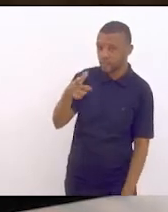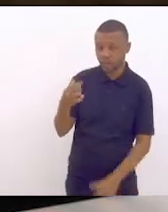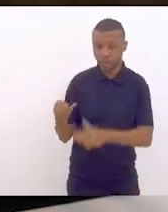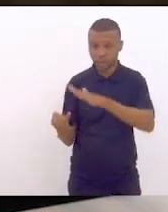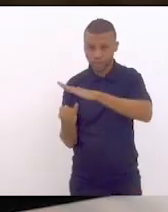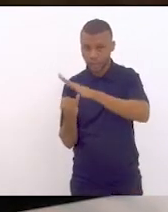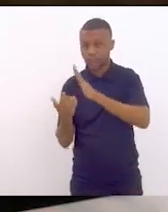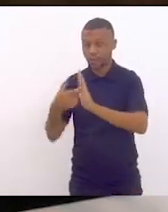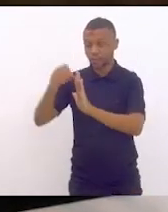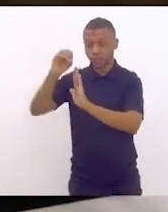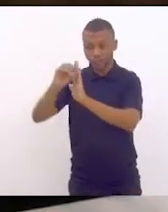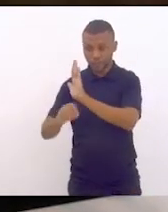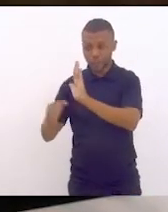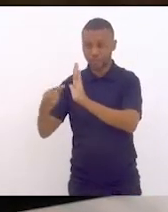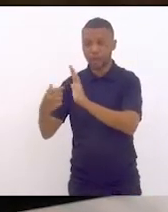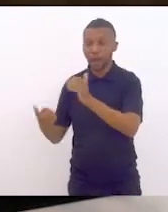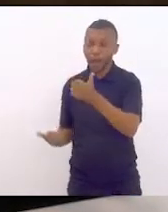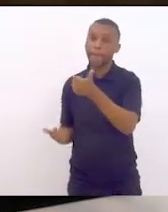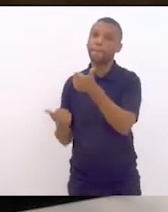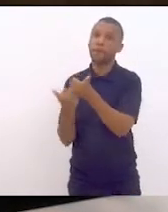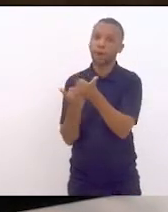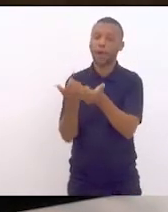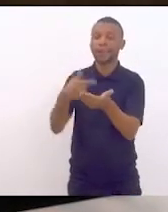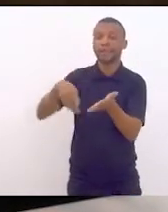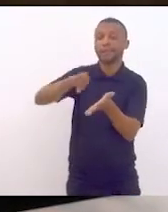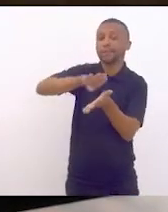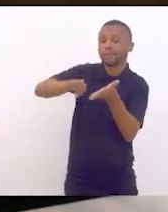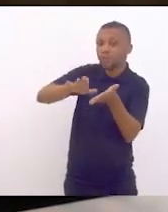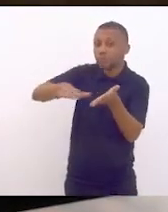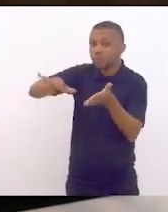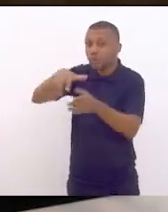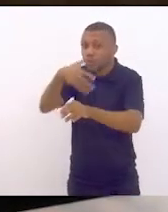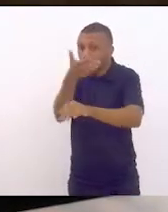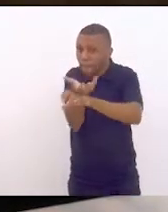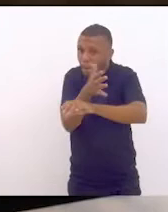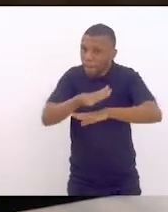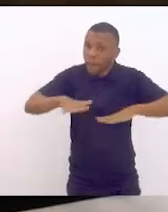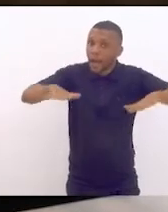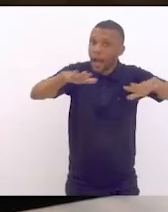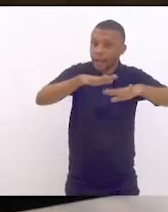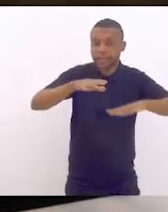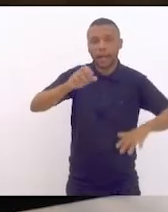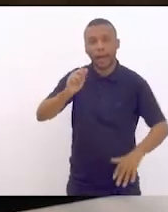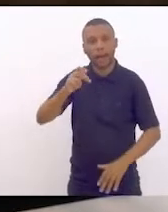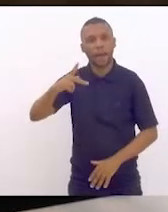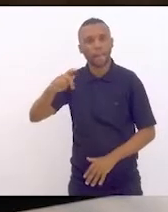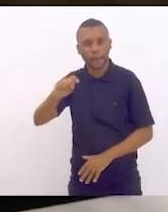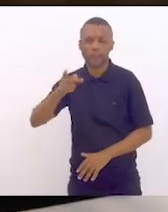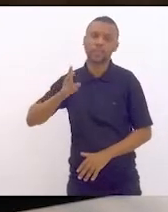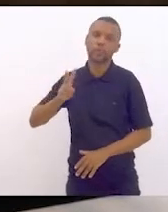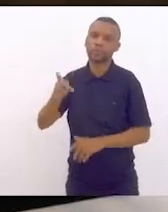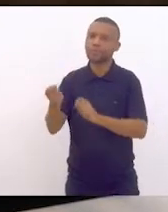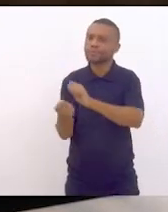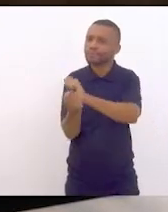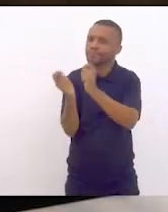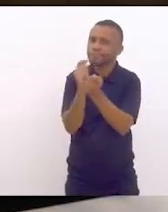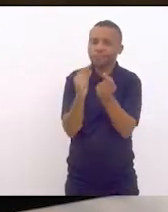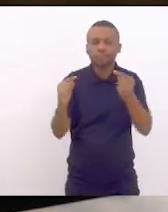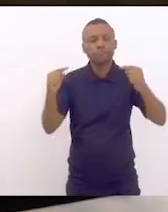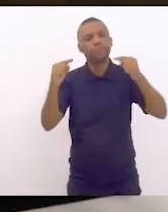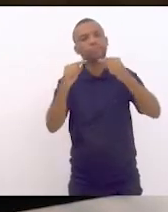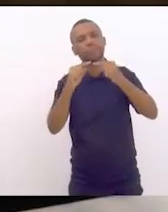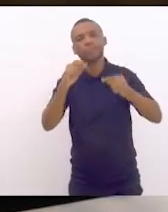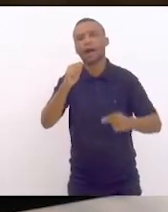essa supressão do parque, não da APA, continua sendo estabelecido, configurada dentro da APA